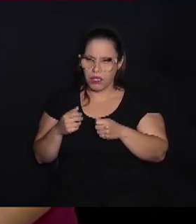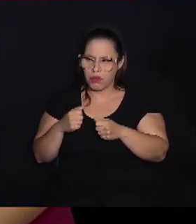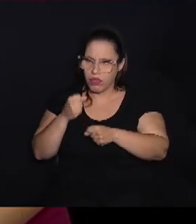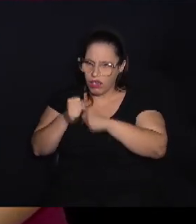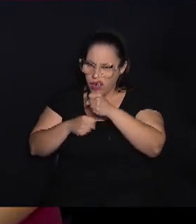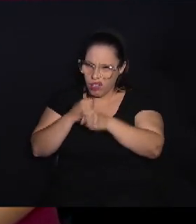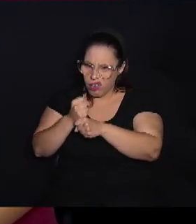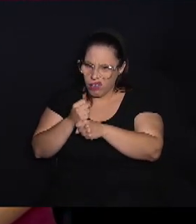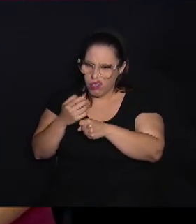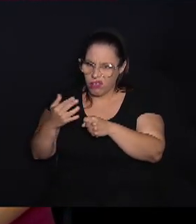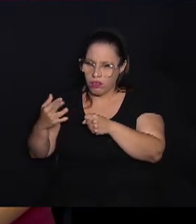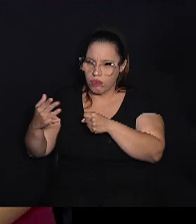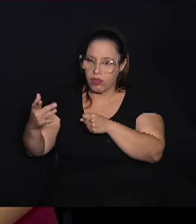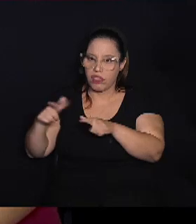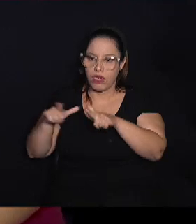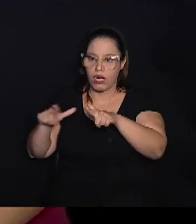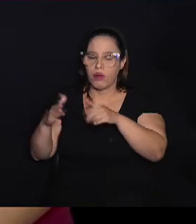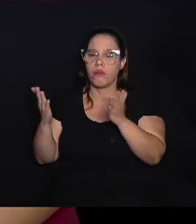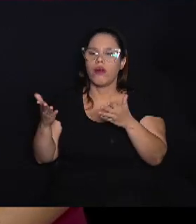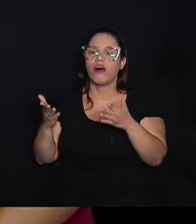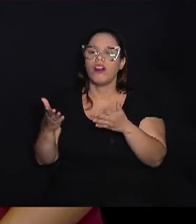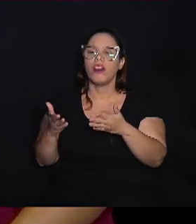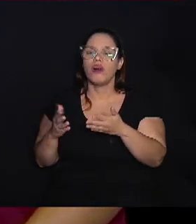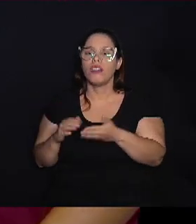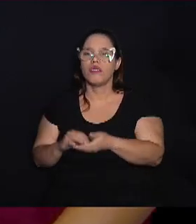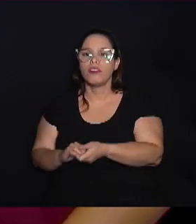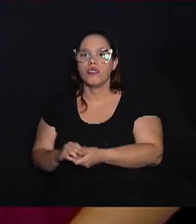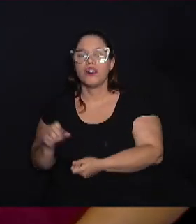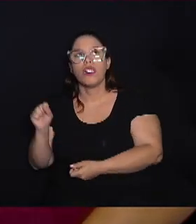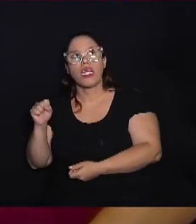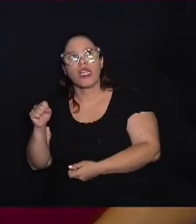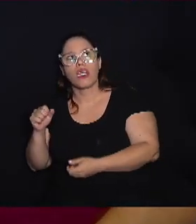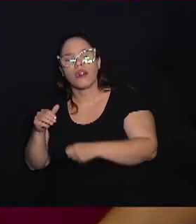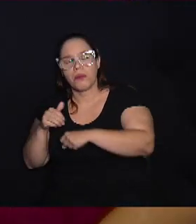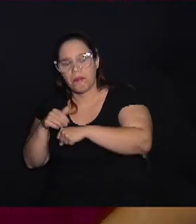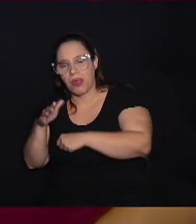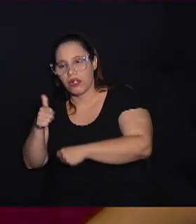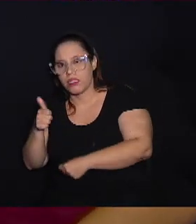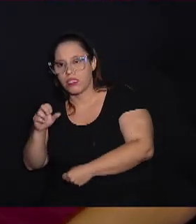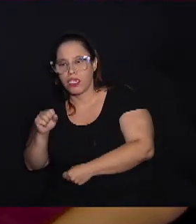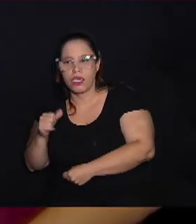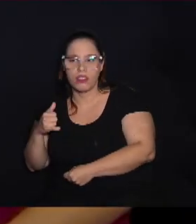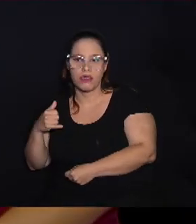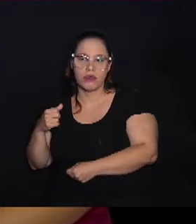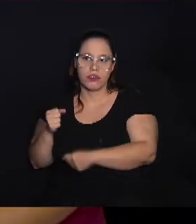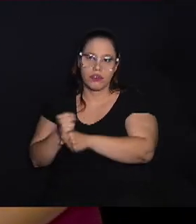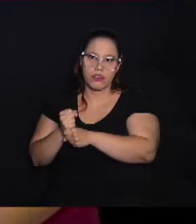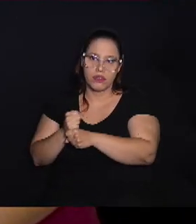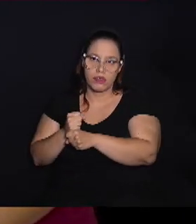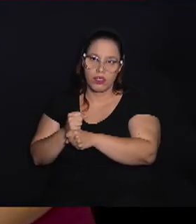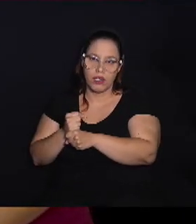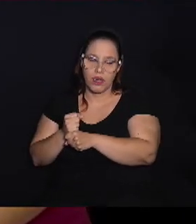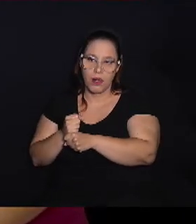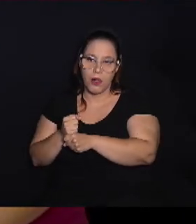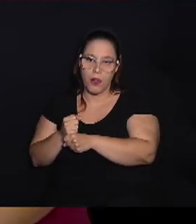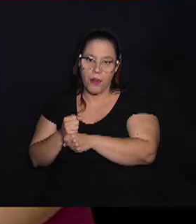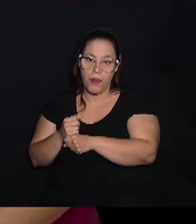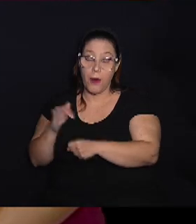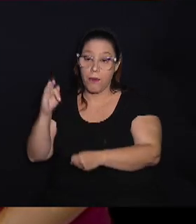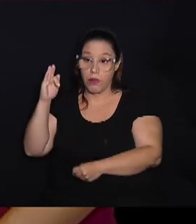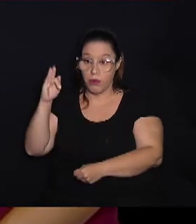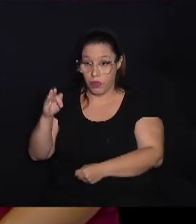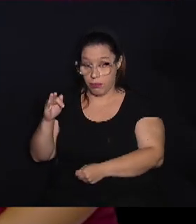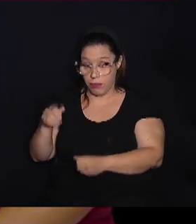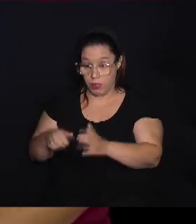Como você começou nessa carreira? Faz mais de 10 anos. Eu me formei primeiro em rádio e TV. Ah,